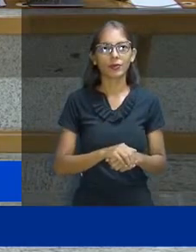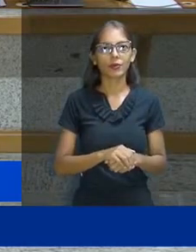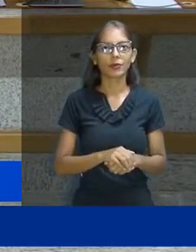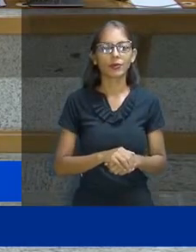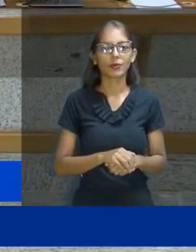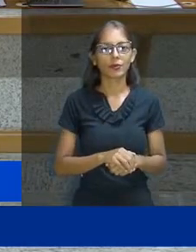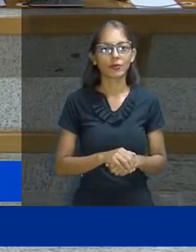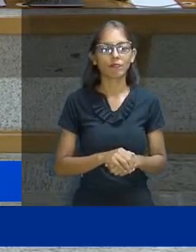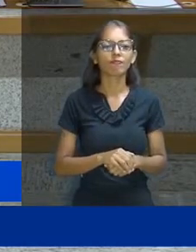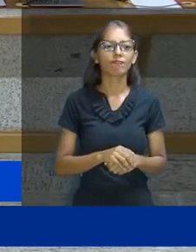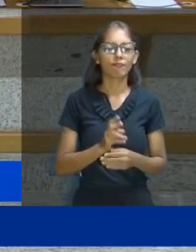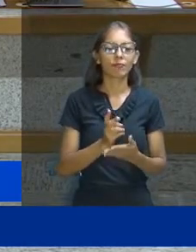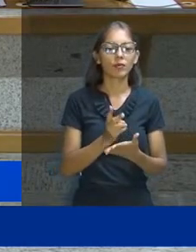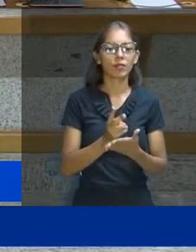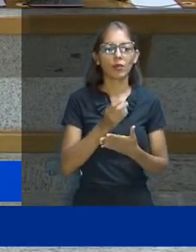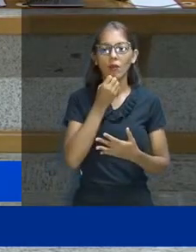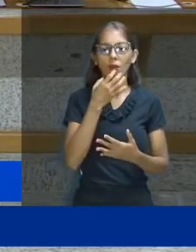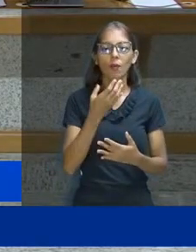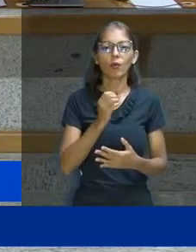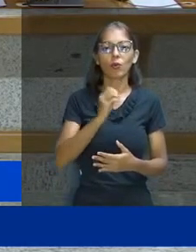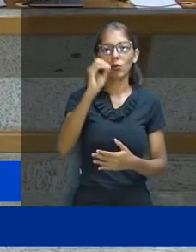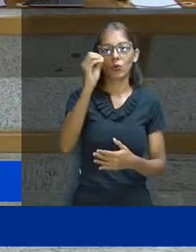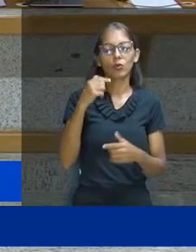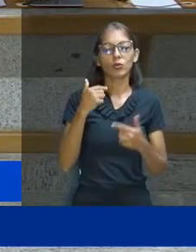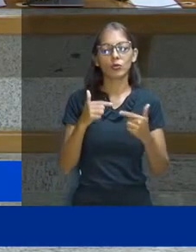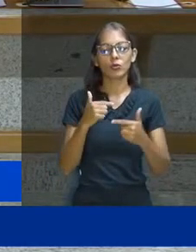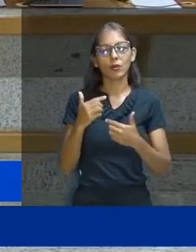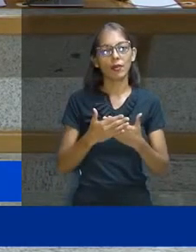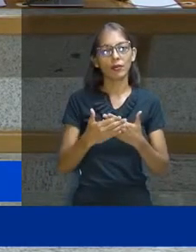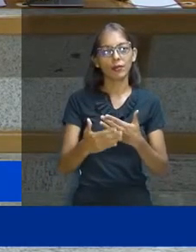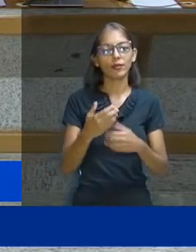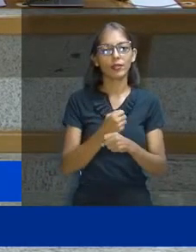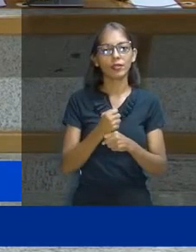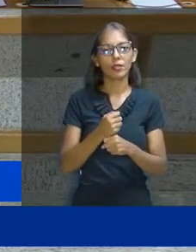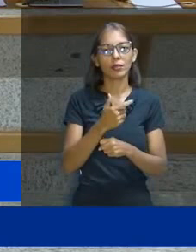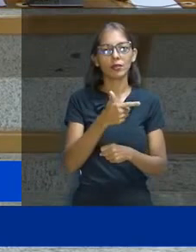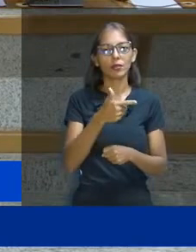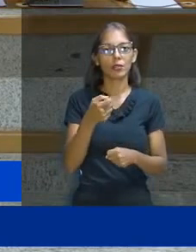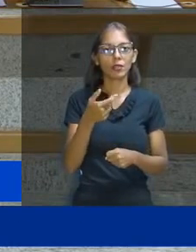a manutenção desses ótimos serviços nesse ano de 2024.